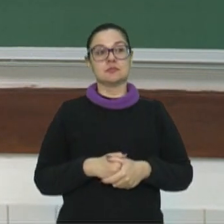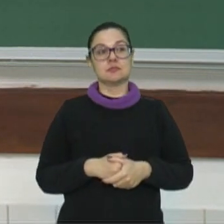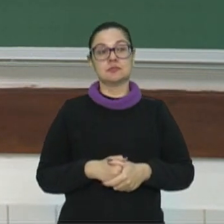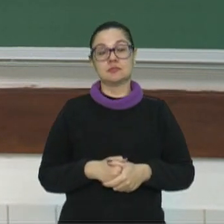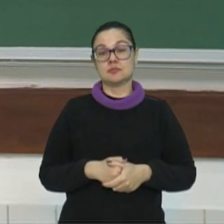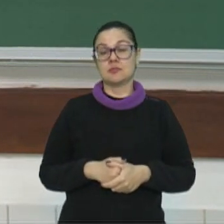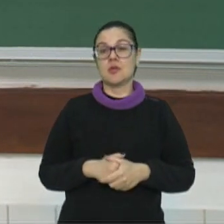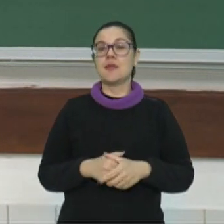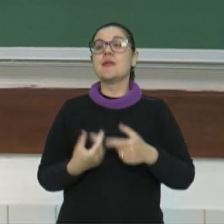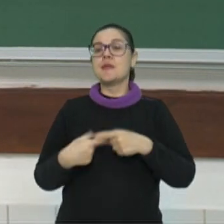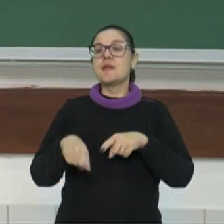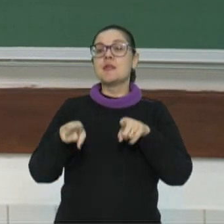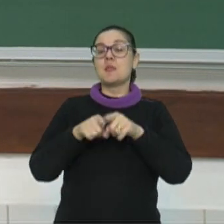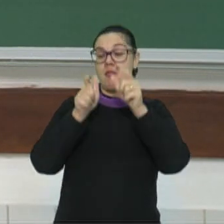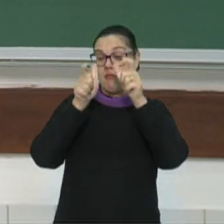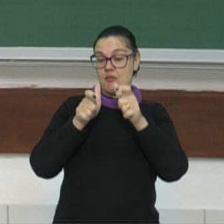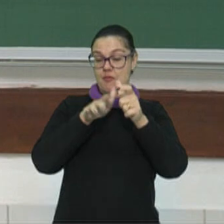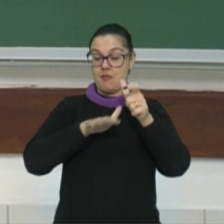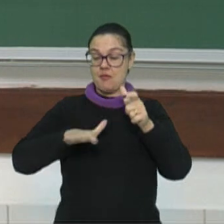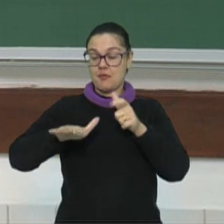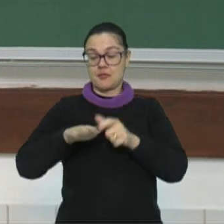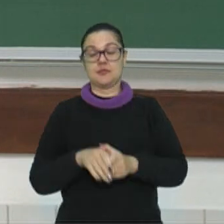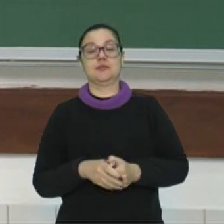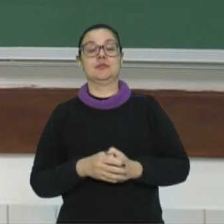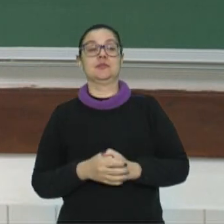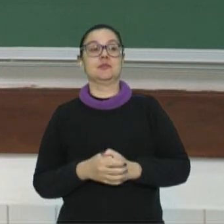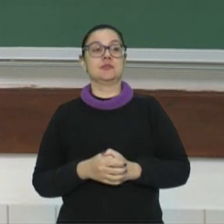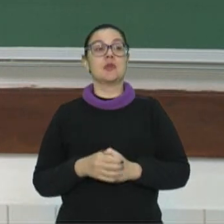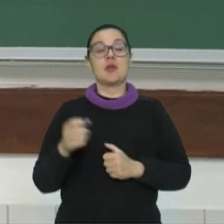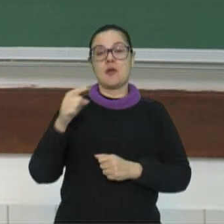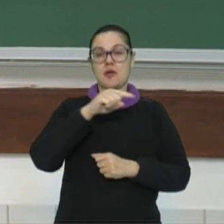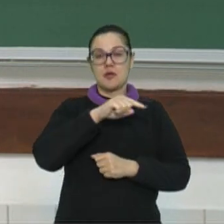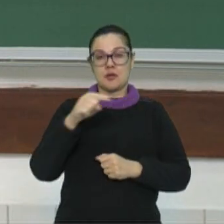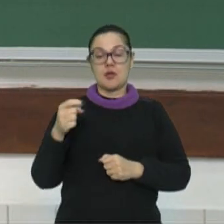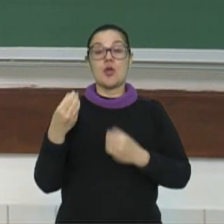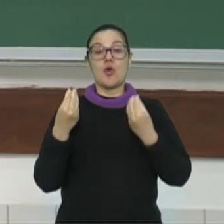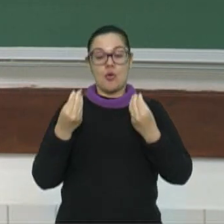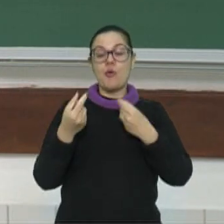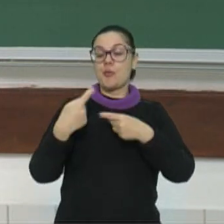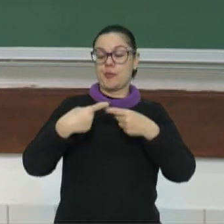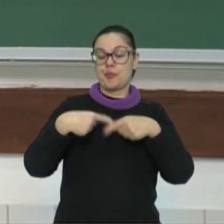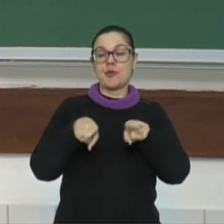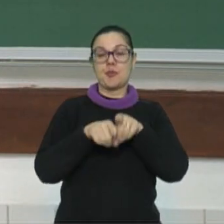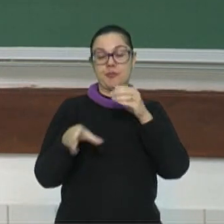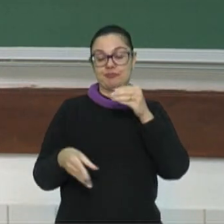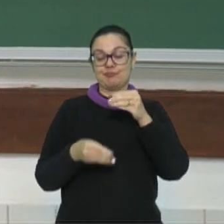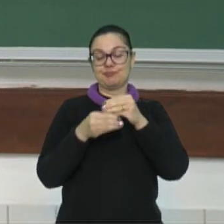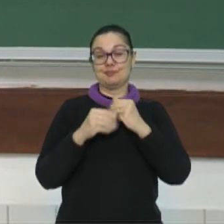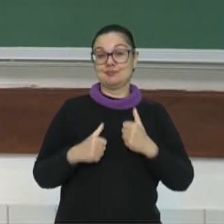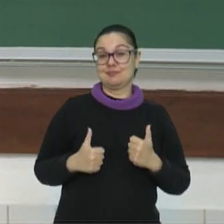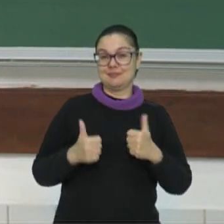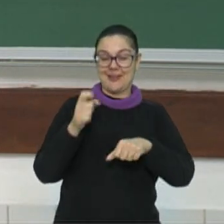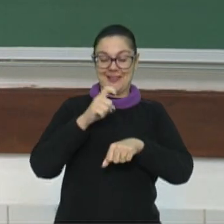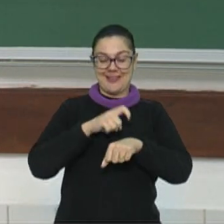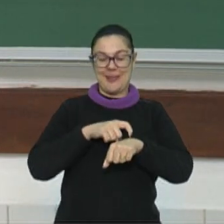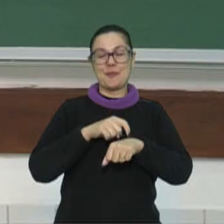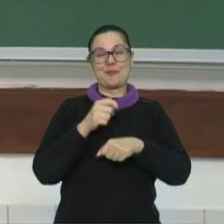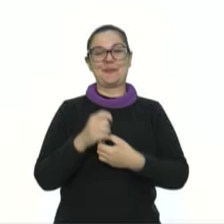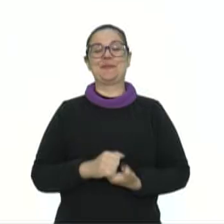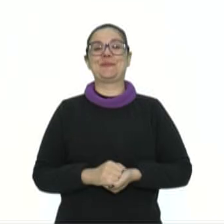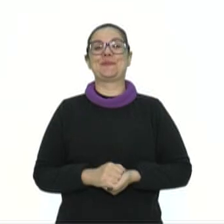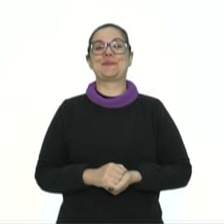o tema, e onde, tá? Esses principais elementos. Como e por que também podem aparecer. Tempo e eu já